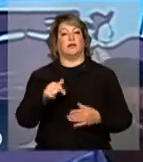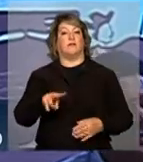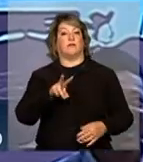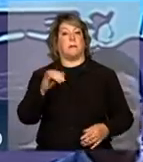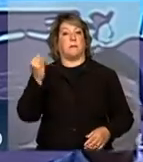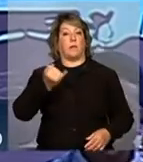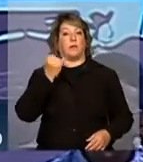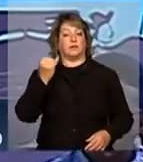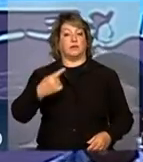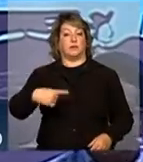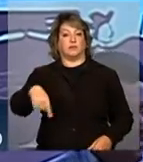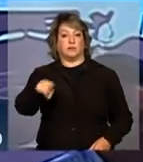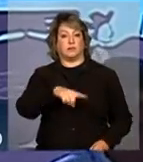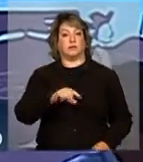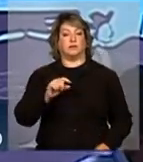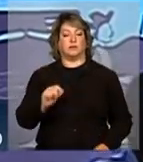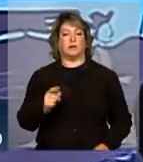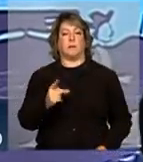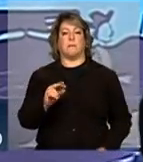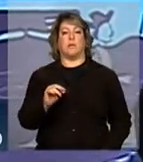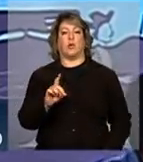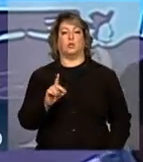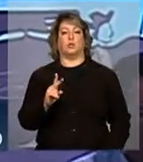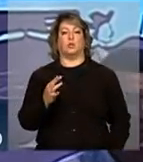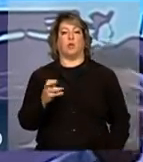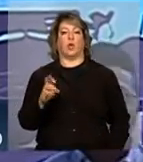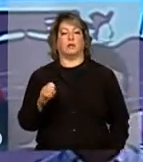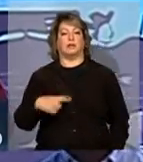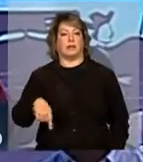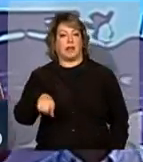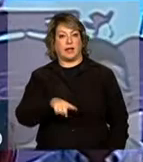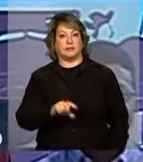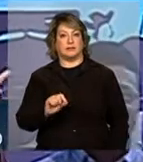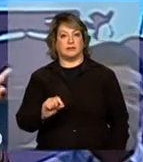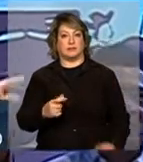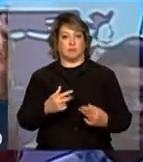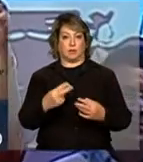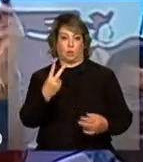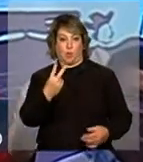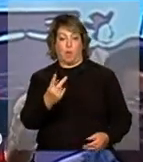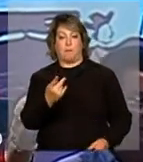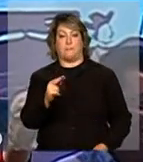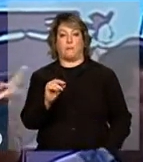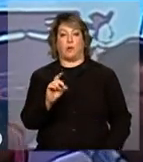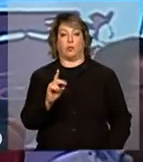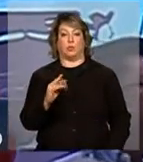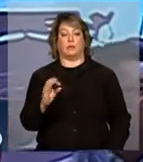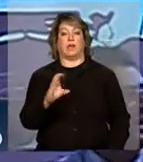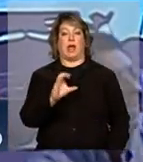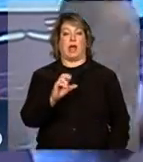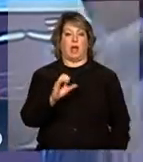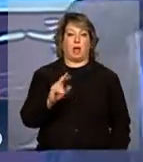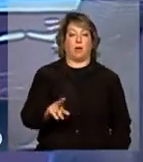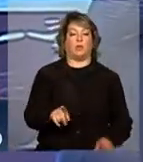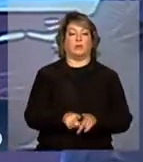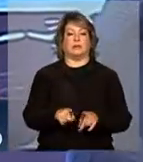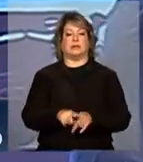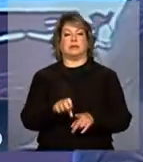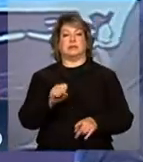ser importante para os produtores desses dois produtos, cacau e sisal.